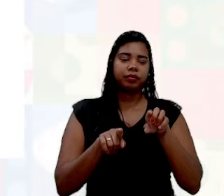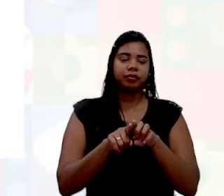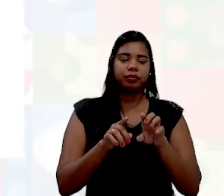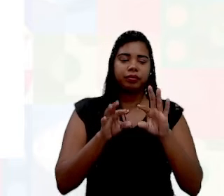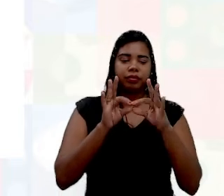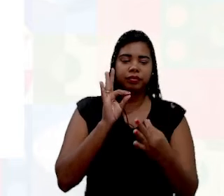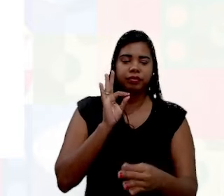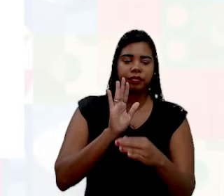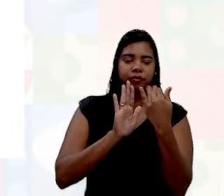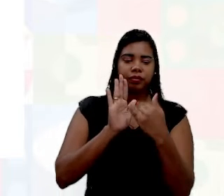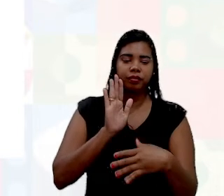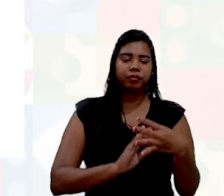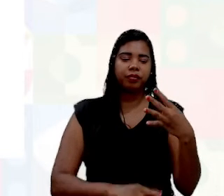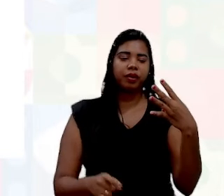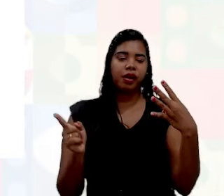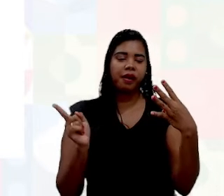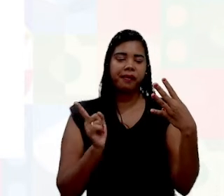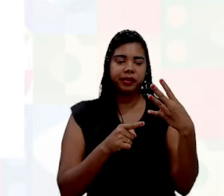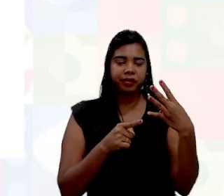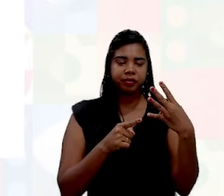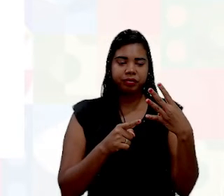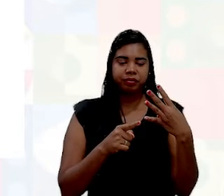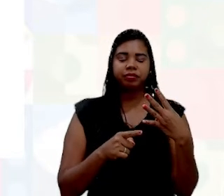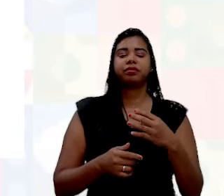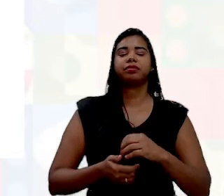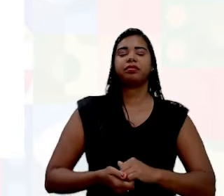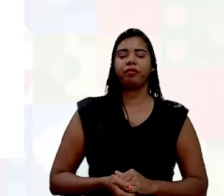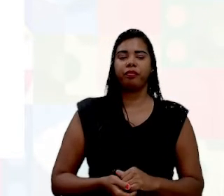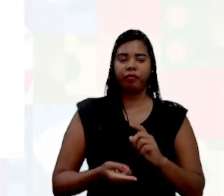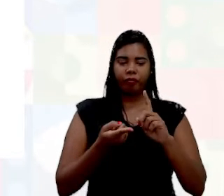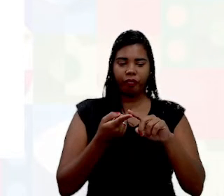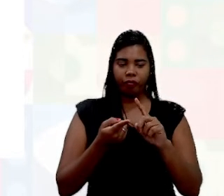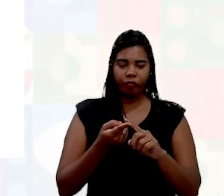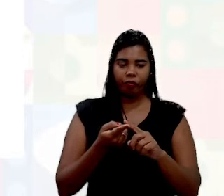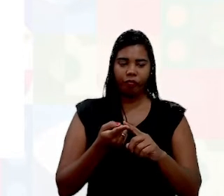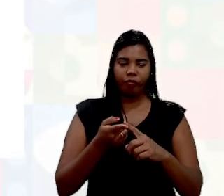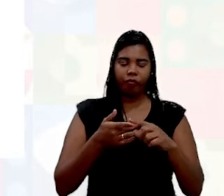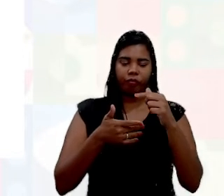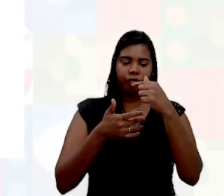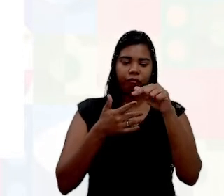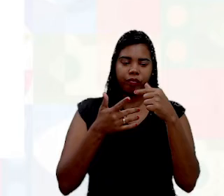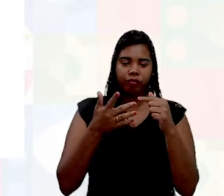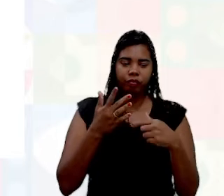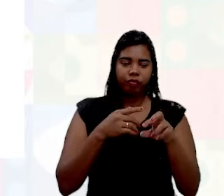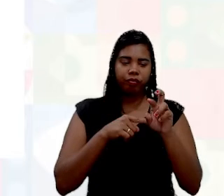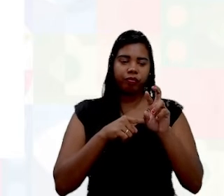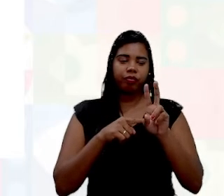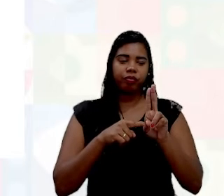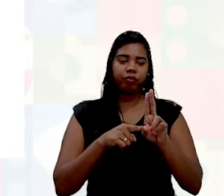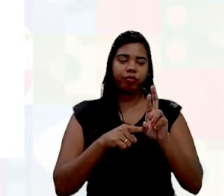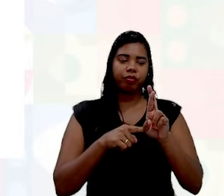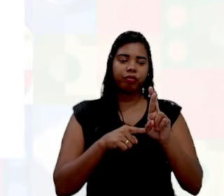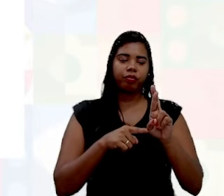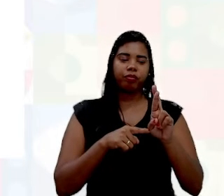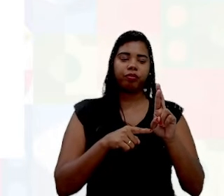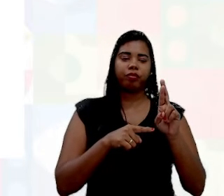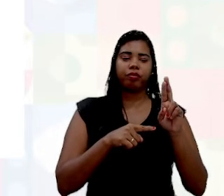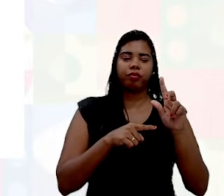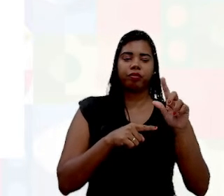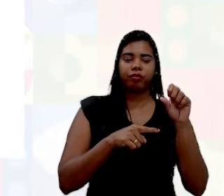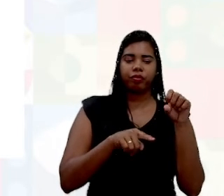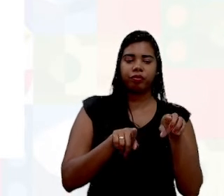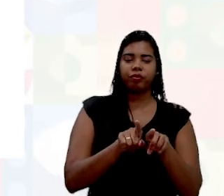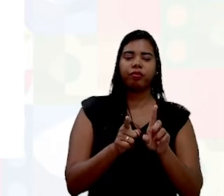a quarta etapa, a gente vai criar justamente as rotas nas views, que é justamente através da URLs, né?